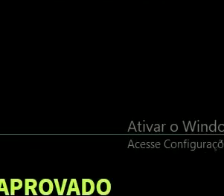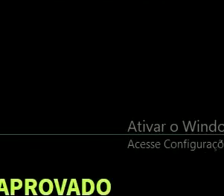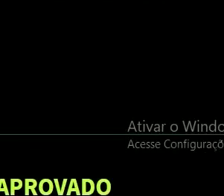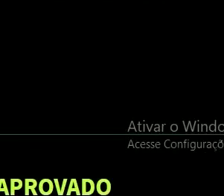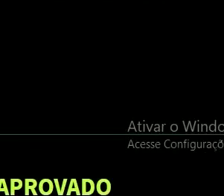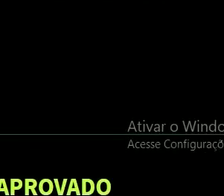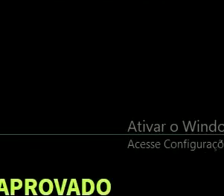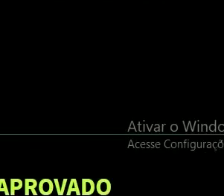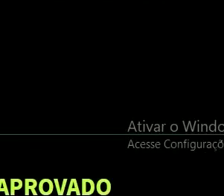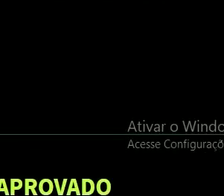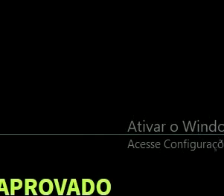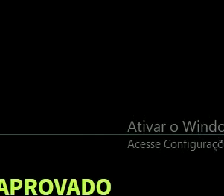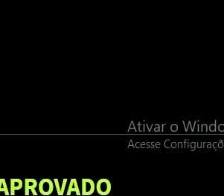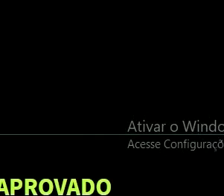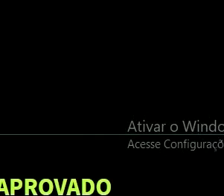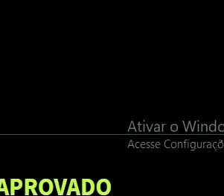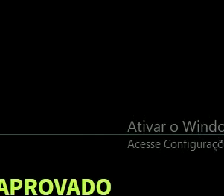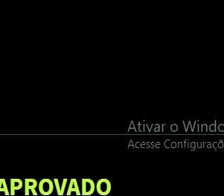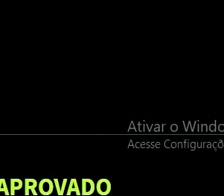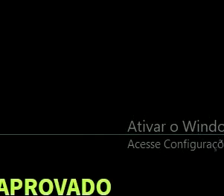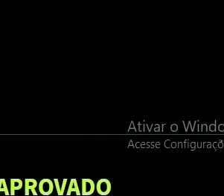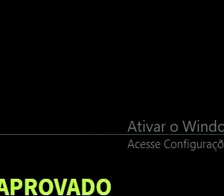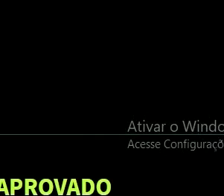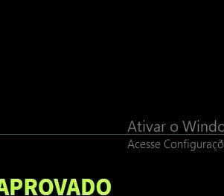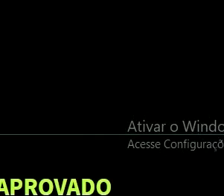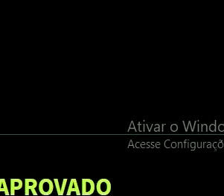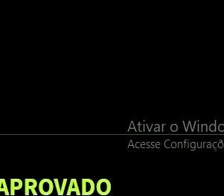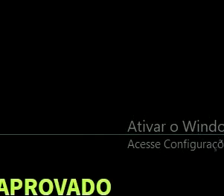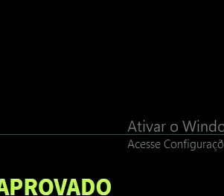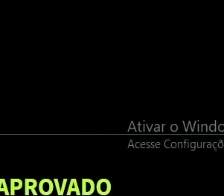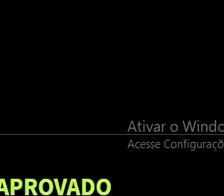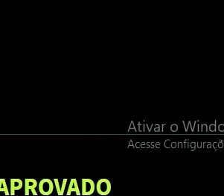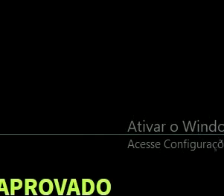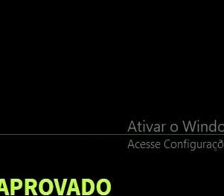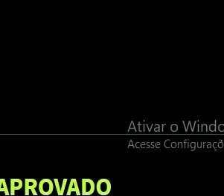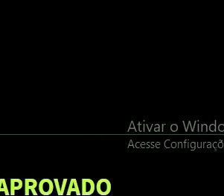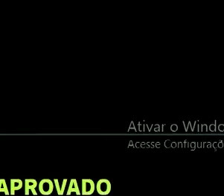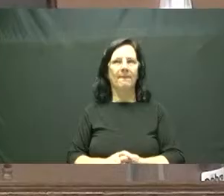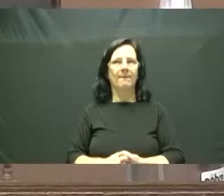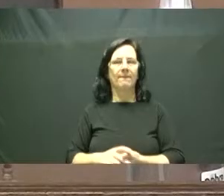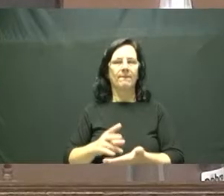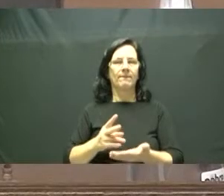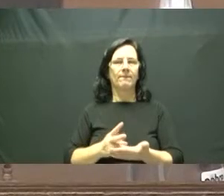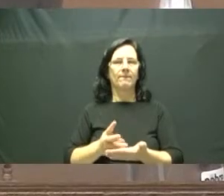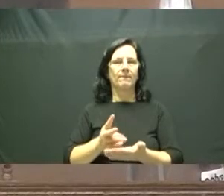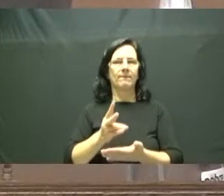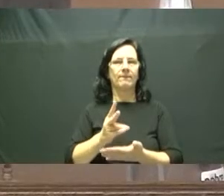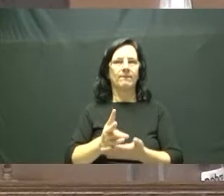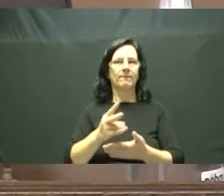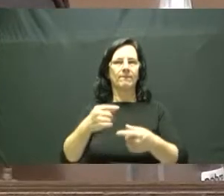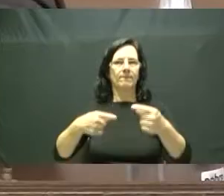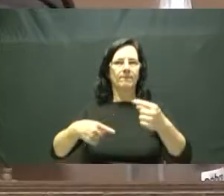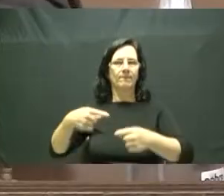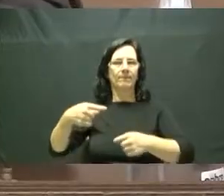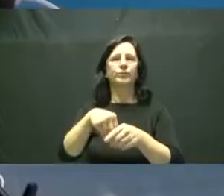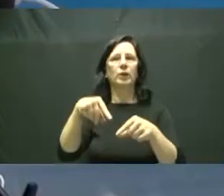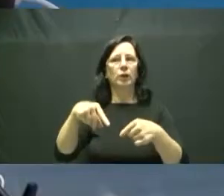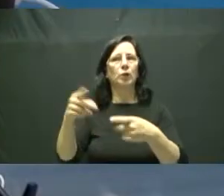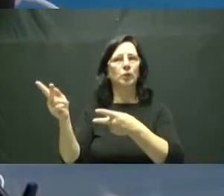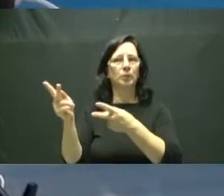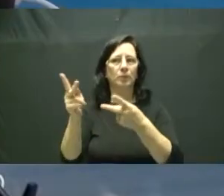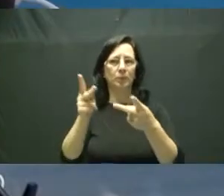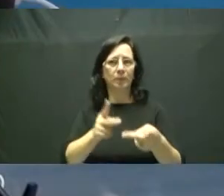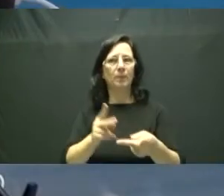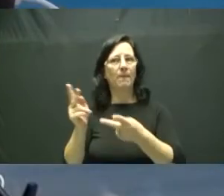lei nº 47/2005 que altera as emendas impositivas parlamentares referente a lei